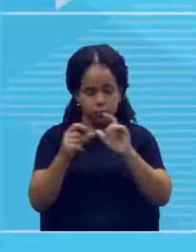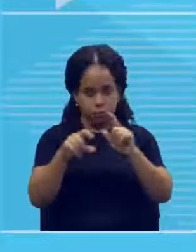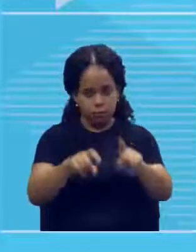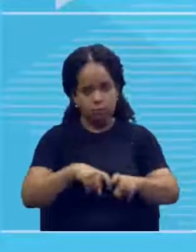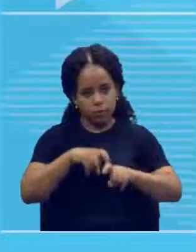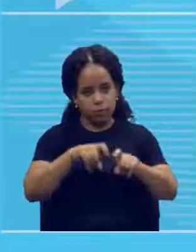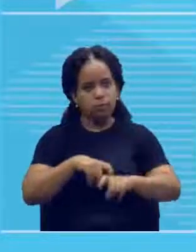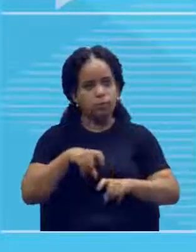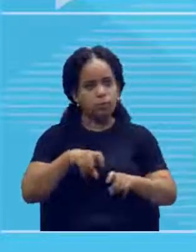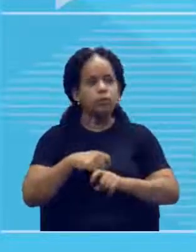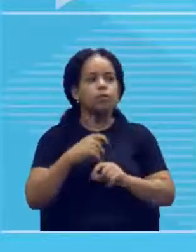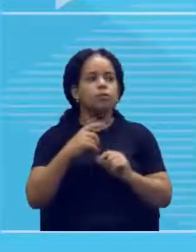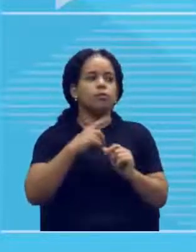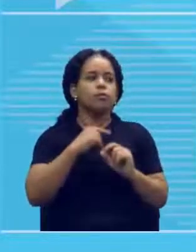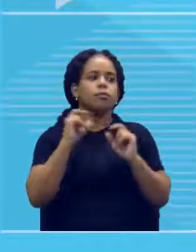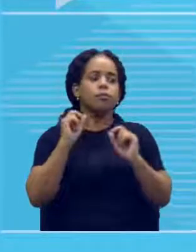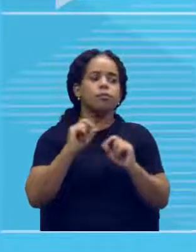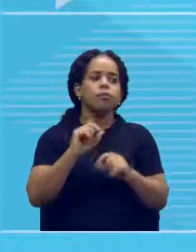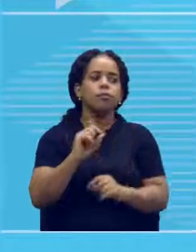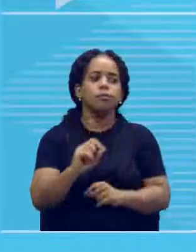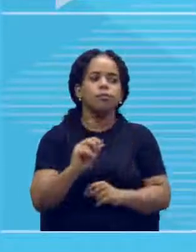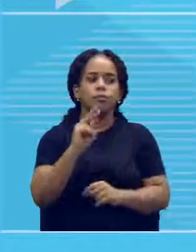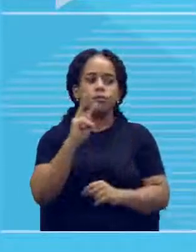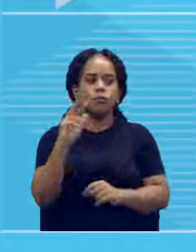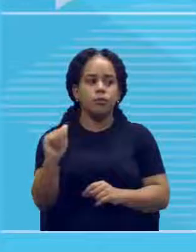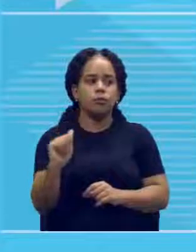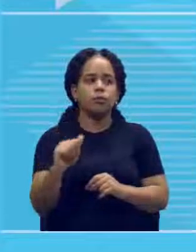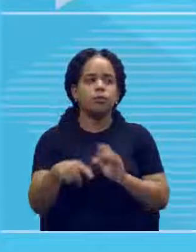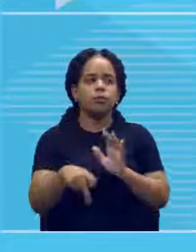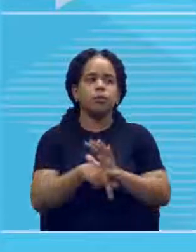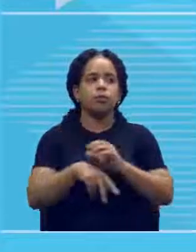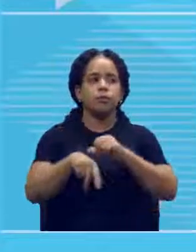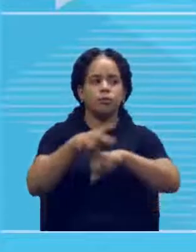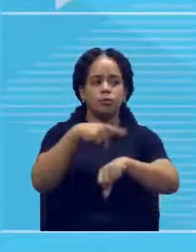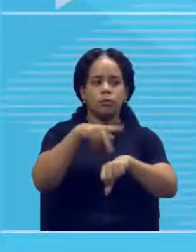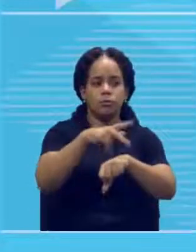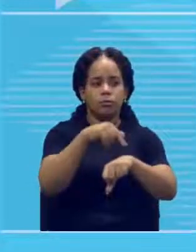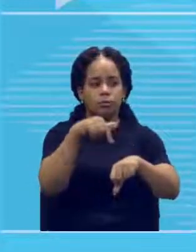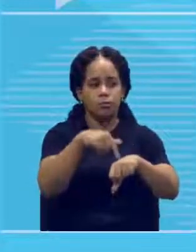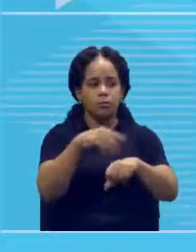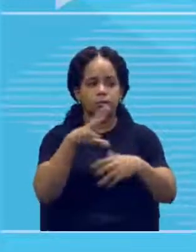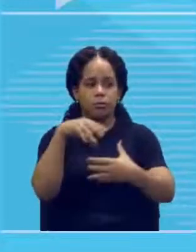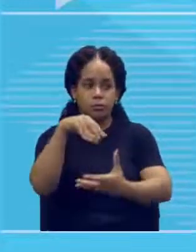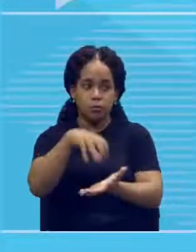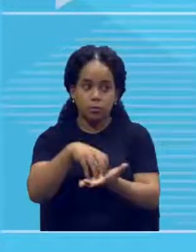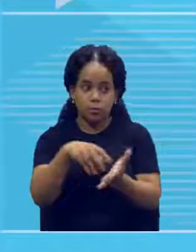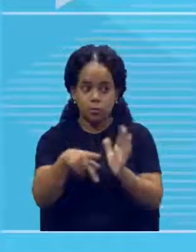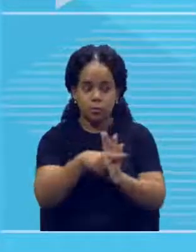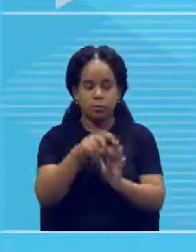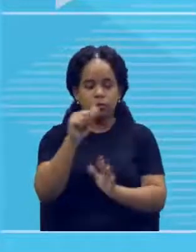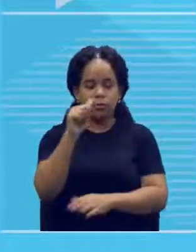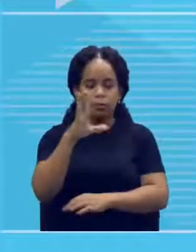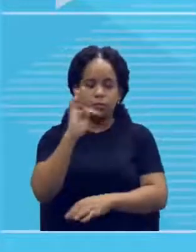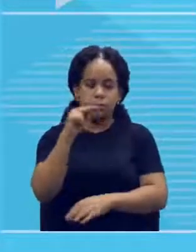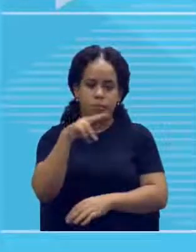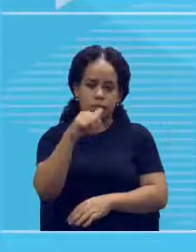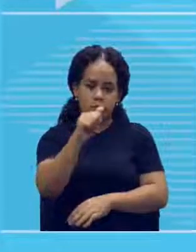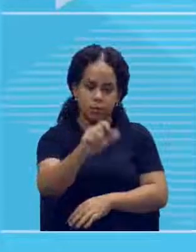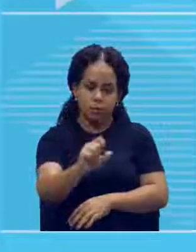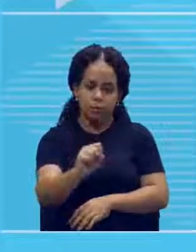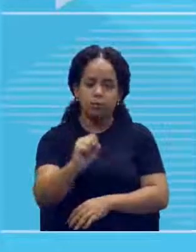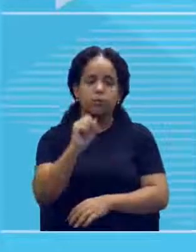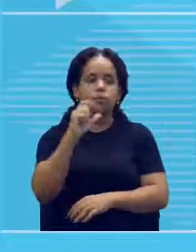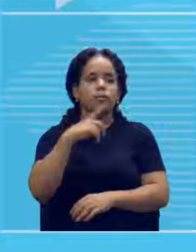agricultores, que traziam a uva para uma praça no centro de Atenas e